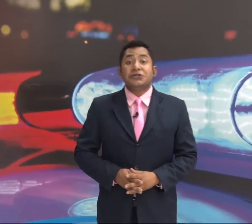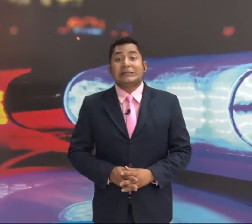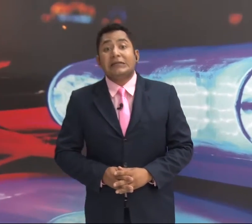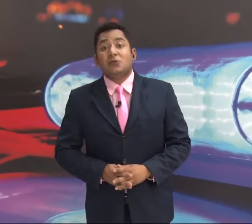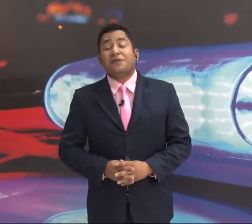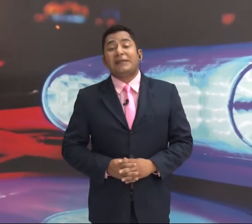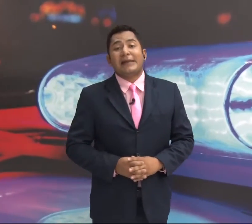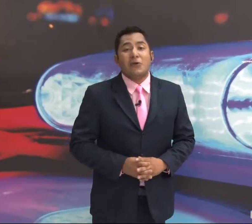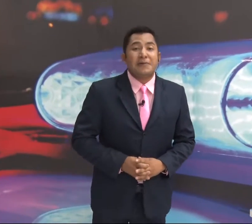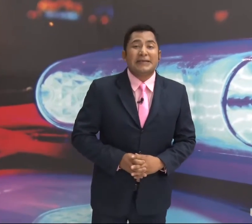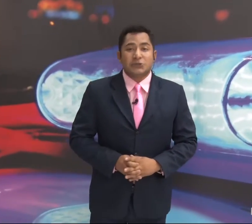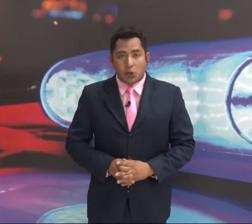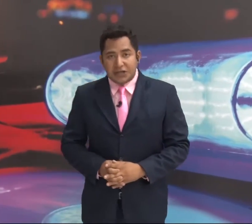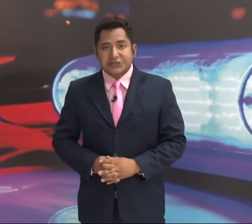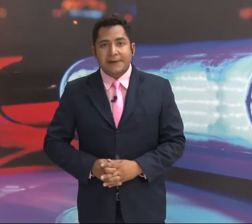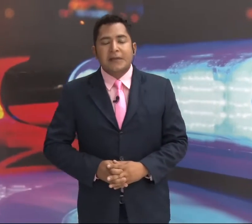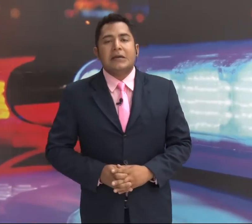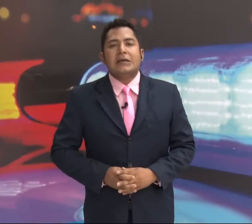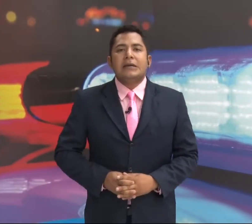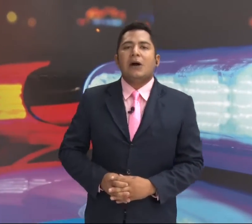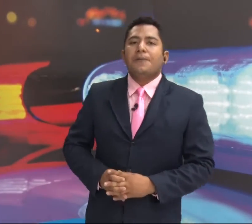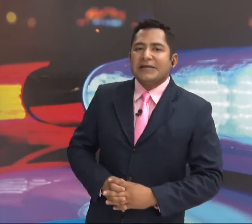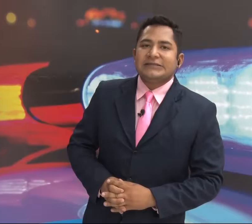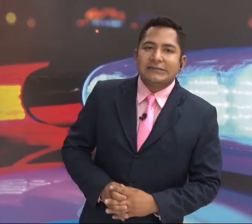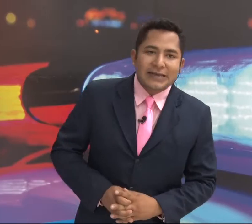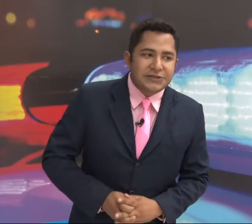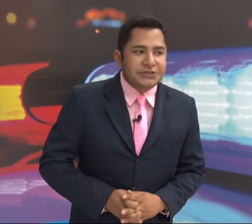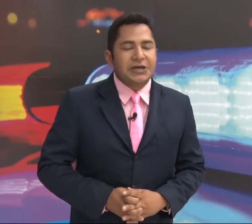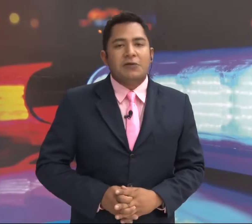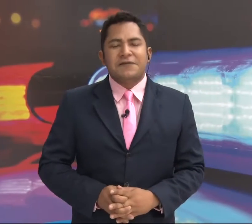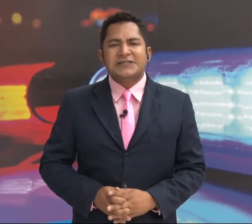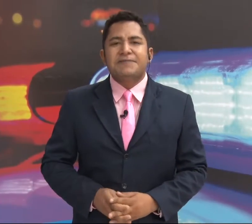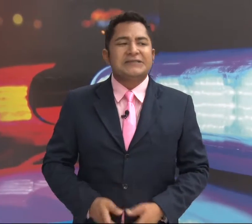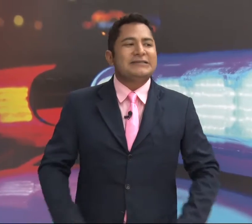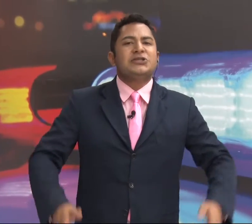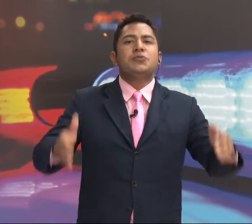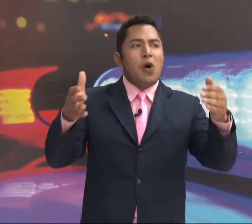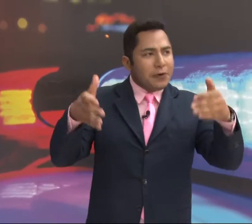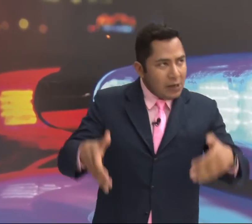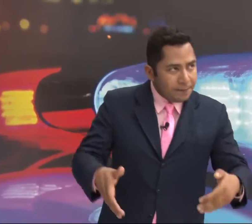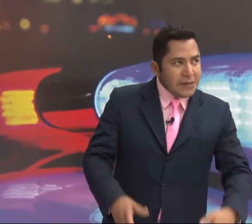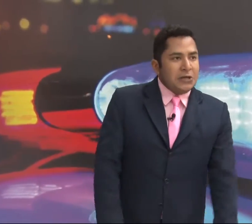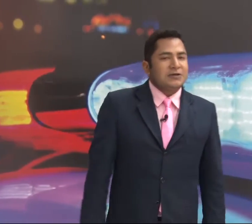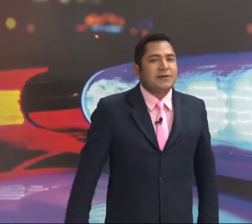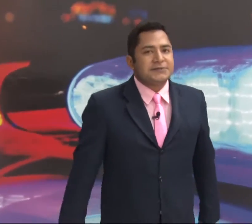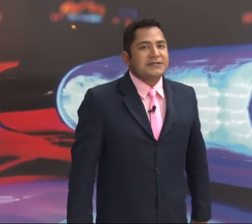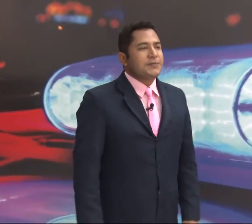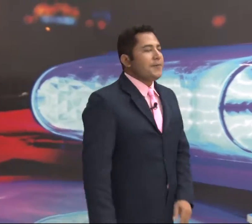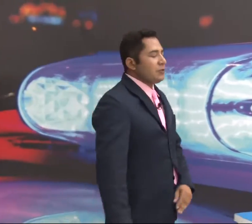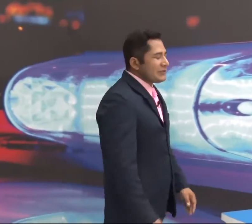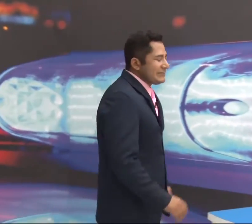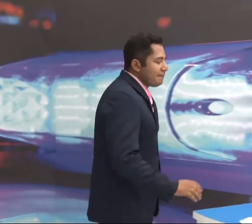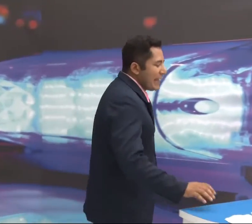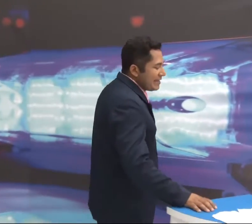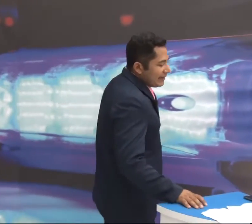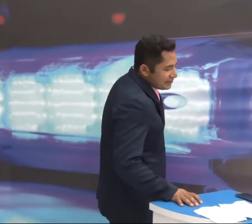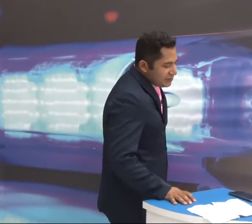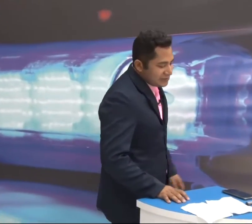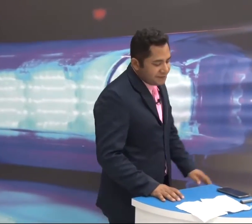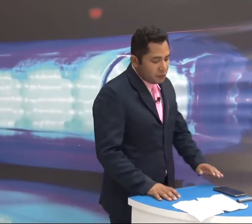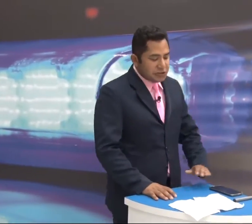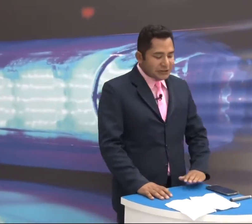governador do Distrito Federal, Ibanez Rocha, e ao presidente, ao vice-presidente Mourão. Nós vamos nesse momento à